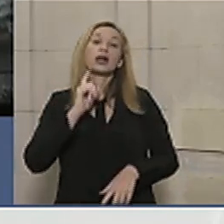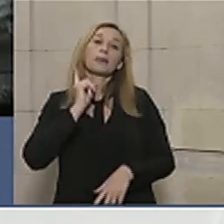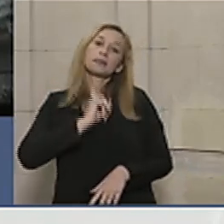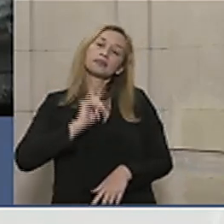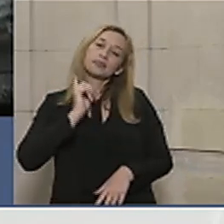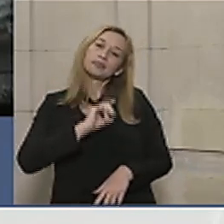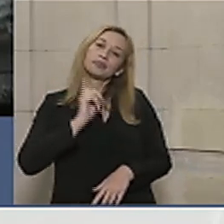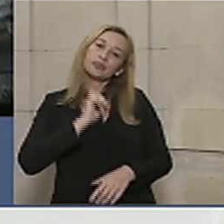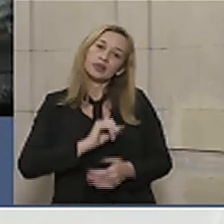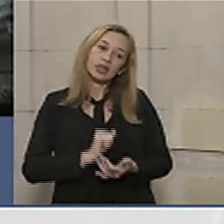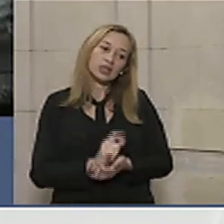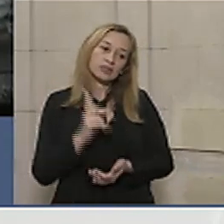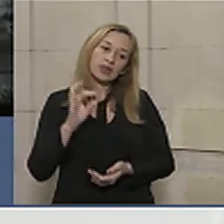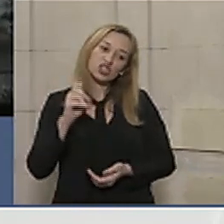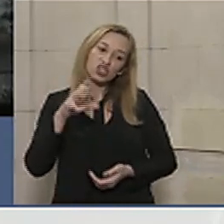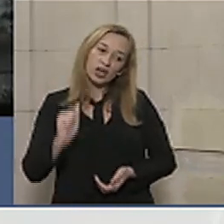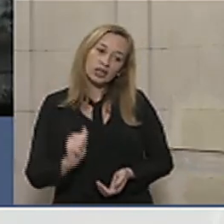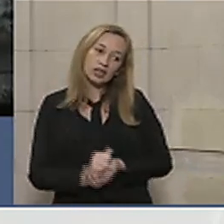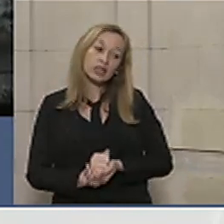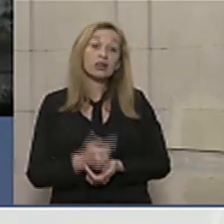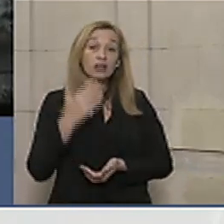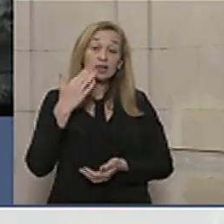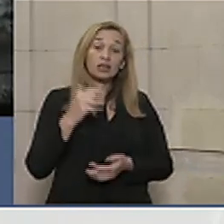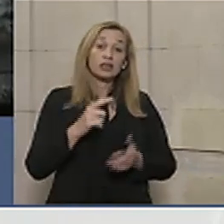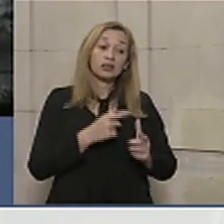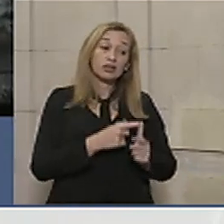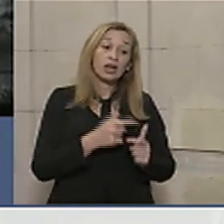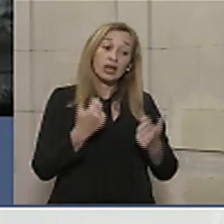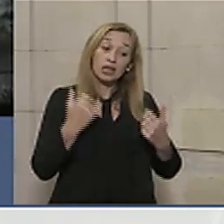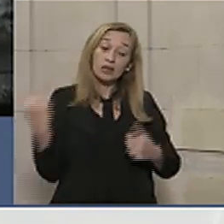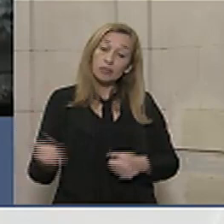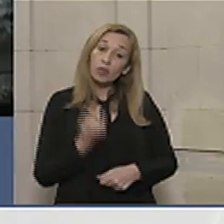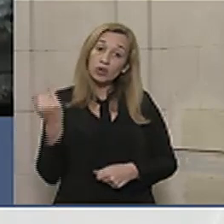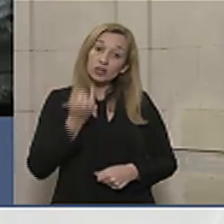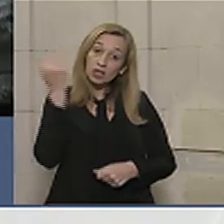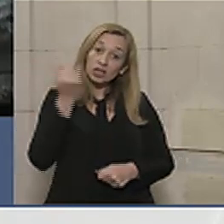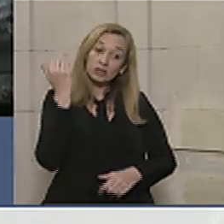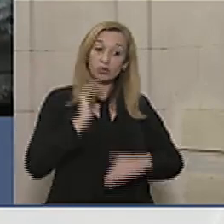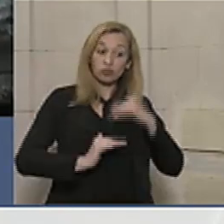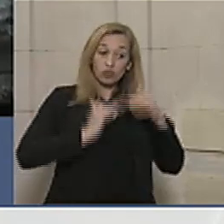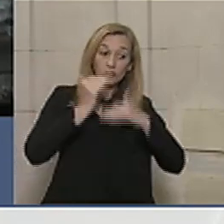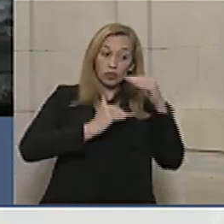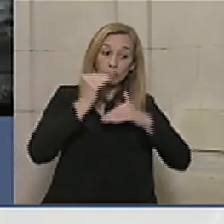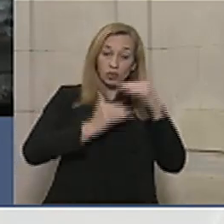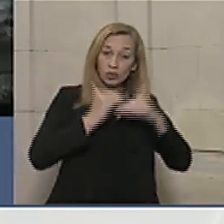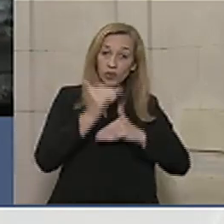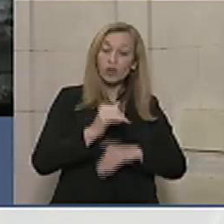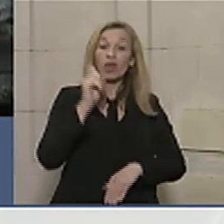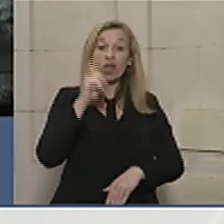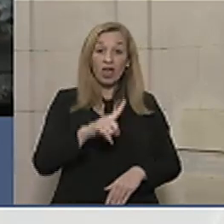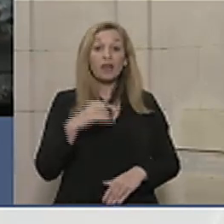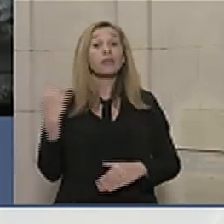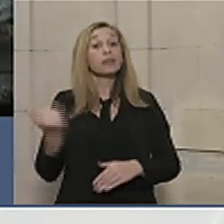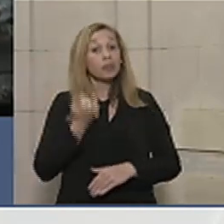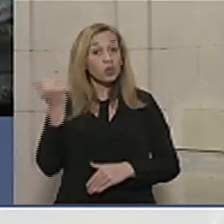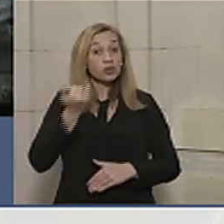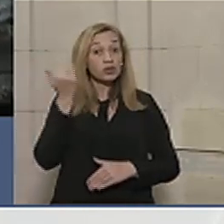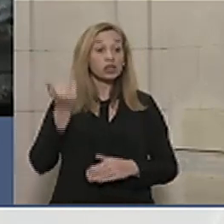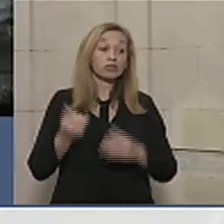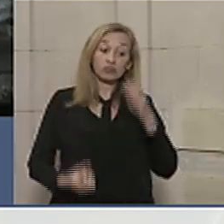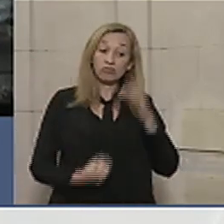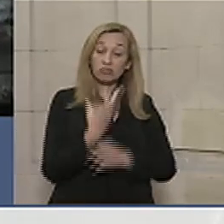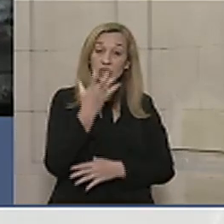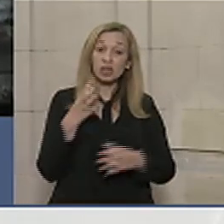arco metropolitano para o seu desenvolvimento, fundamental que nós possamos instalar essa CPI, até